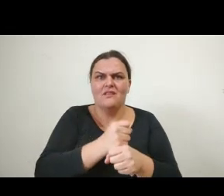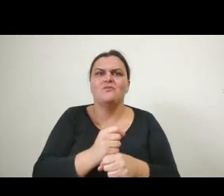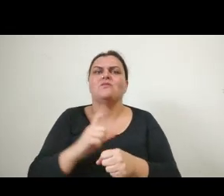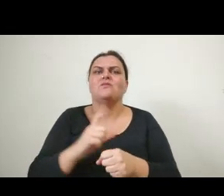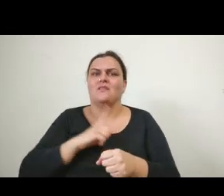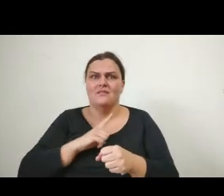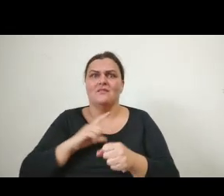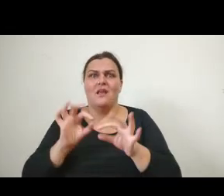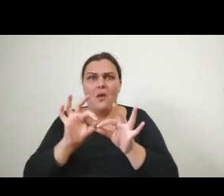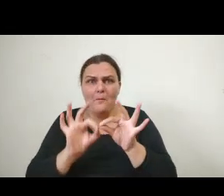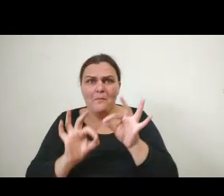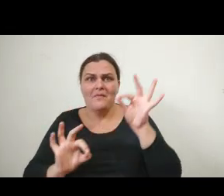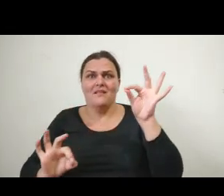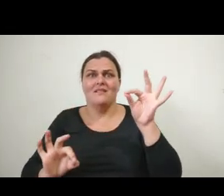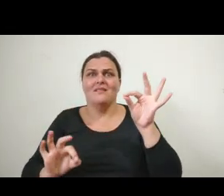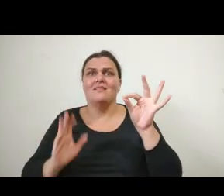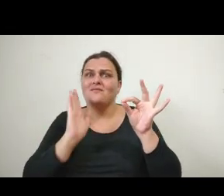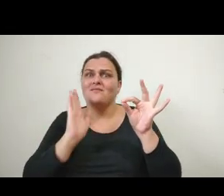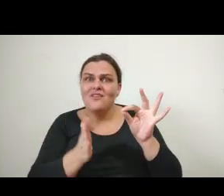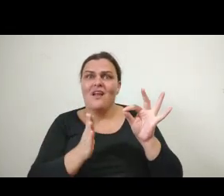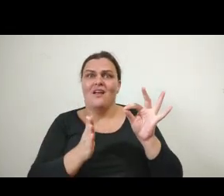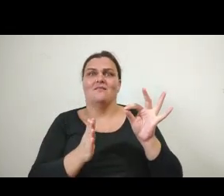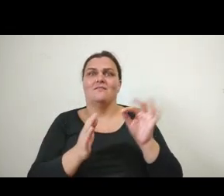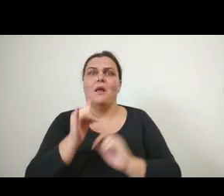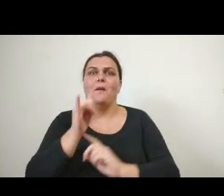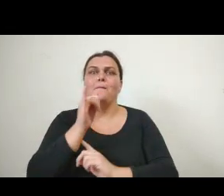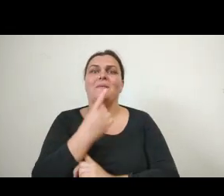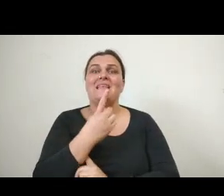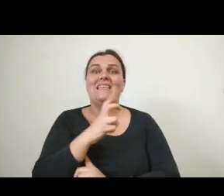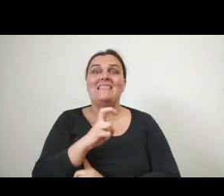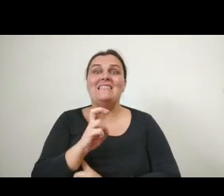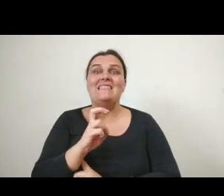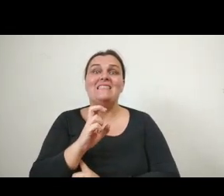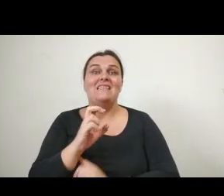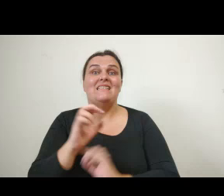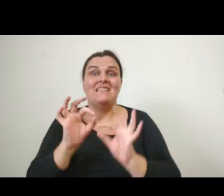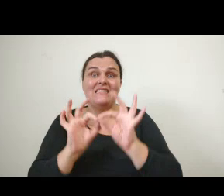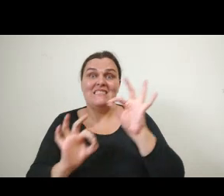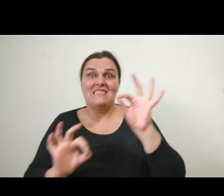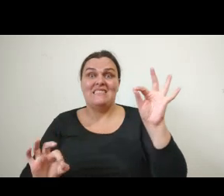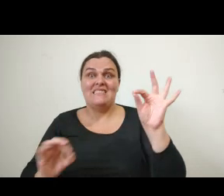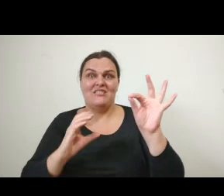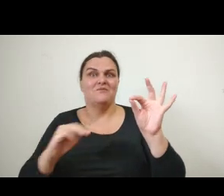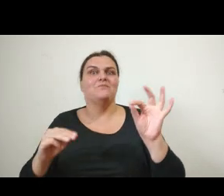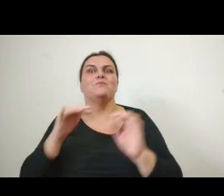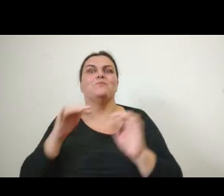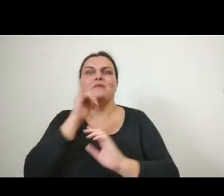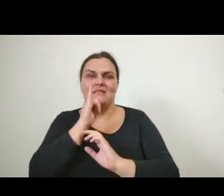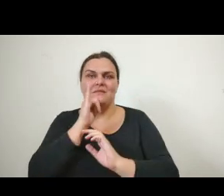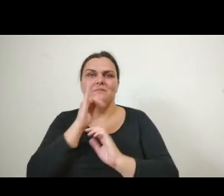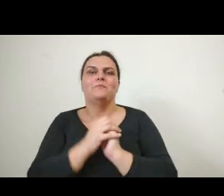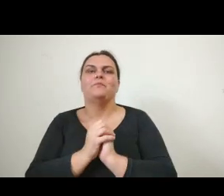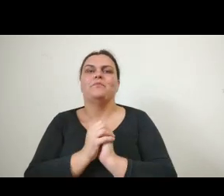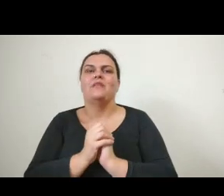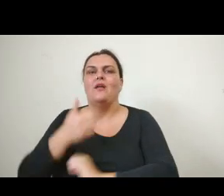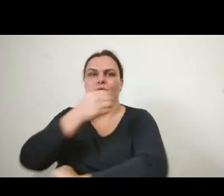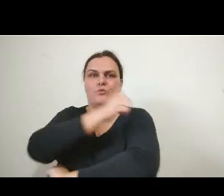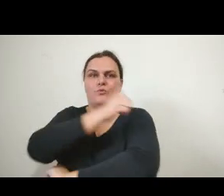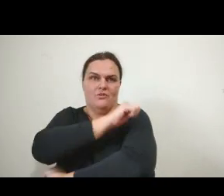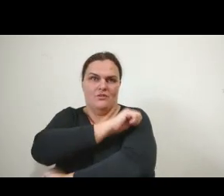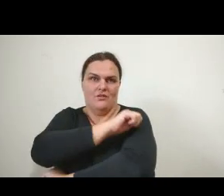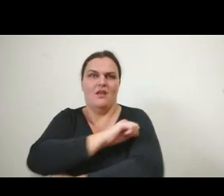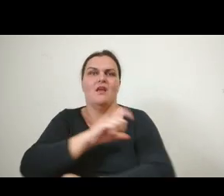Para São João da Barra, né, e Rio de Janeiro, município do Rio de Janeiro, cidade do Rio, tem uma estimativa do nível do mar,